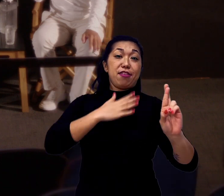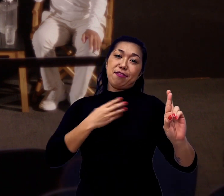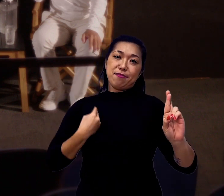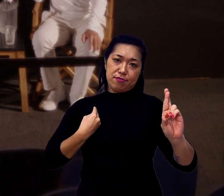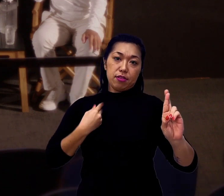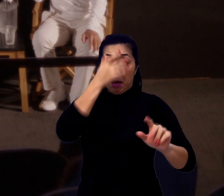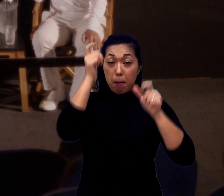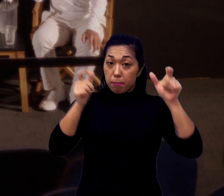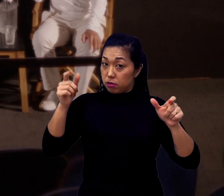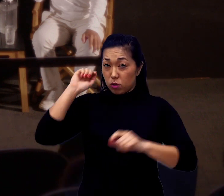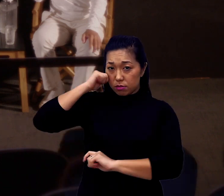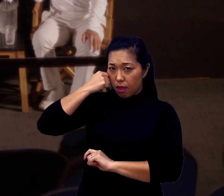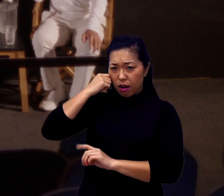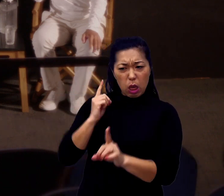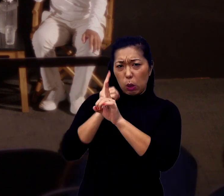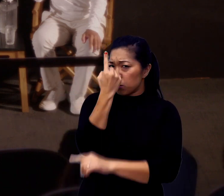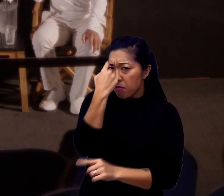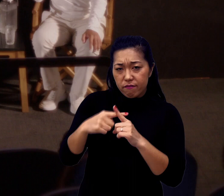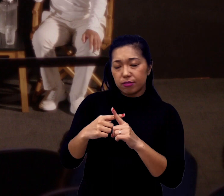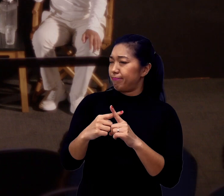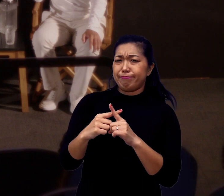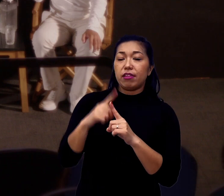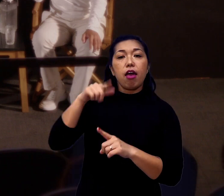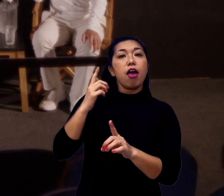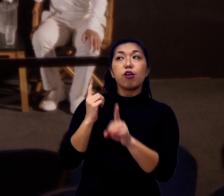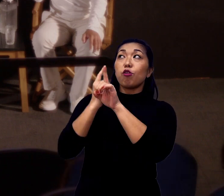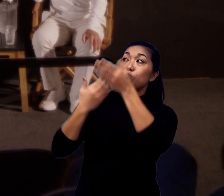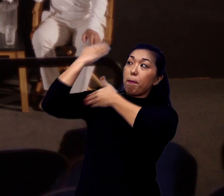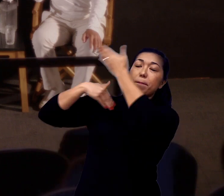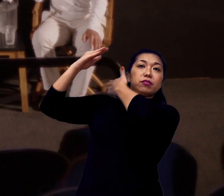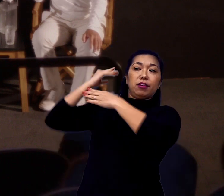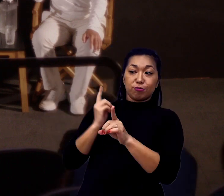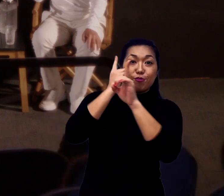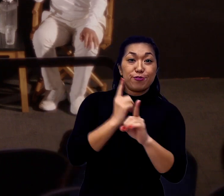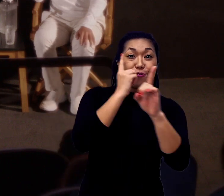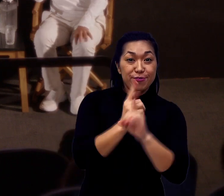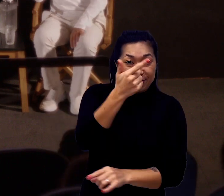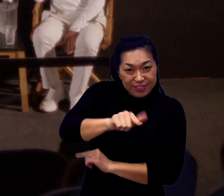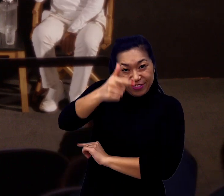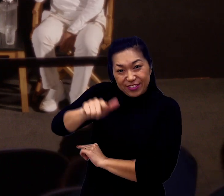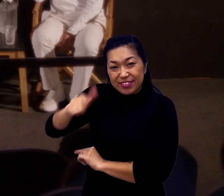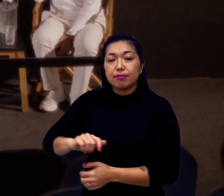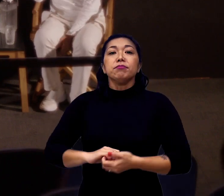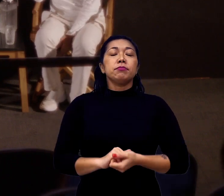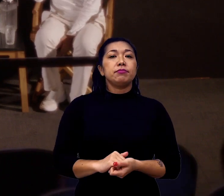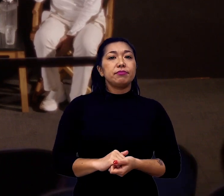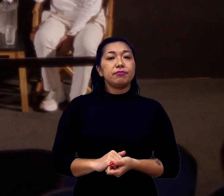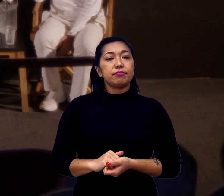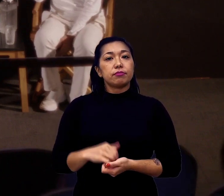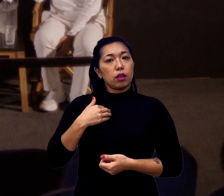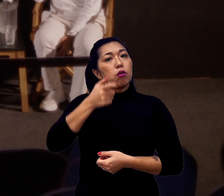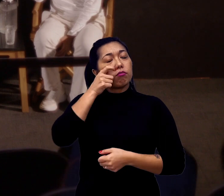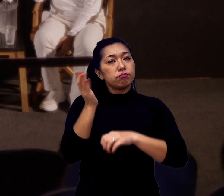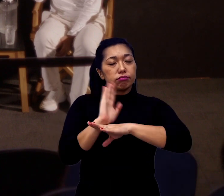isso, pessoas negras não se encontram, se reencontram, né? Espero que a gente continue se reencontrando. Eu acho que é por isso que eu